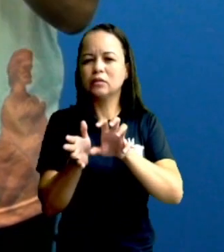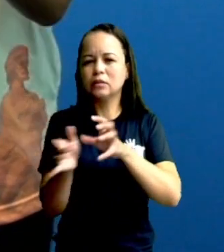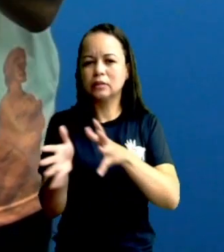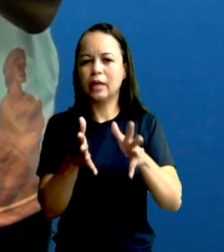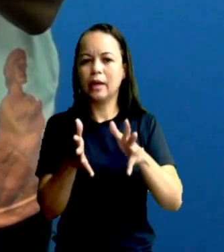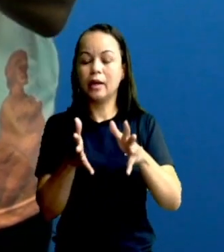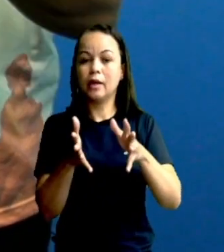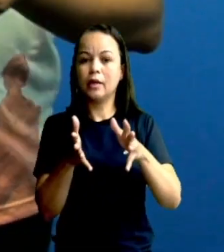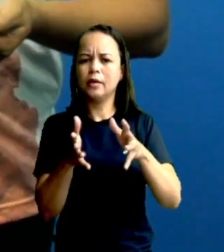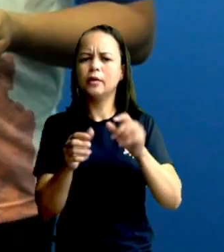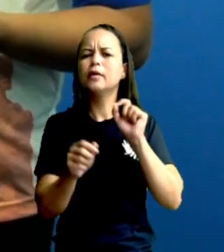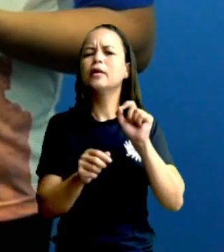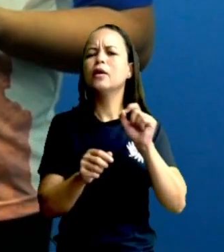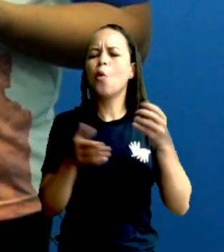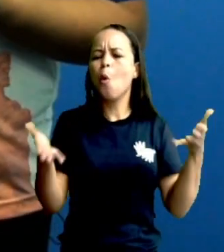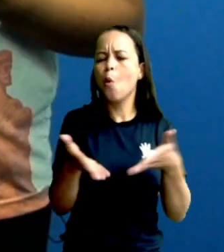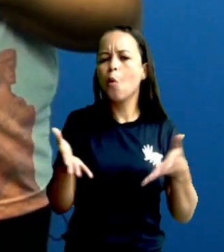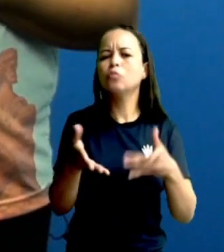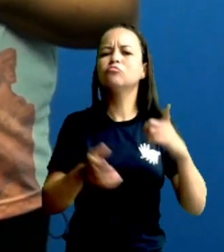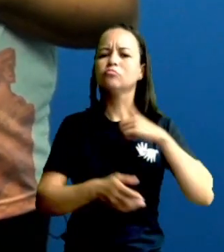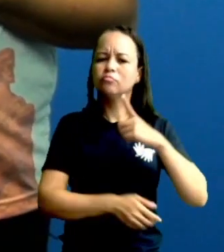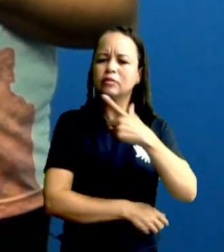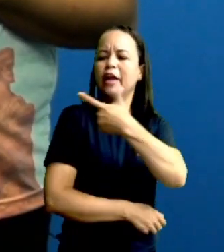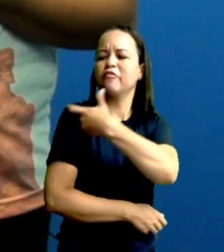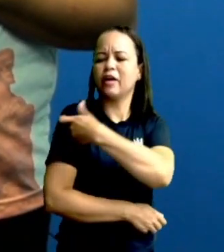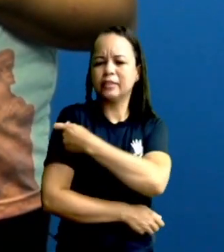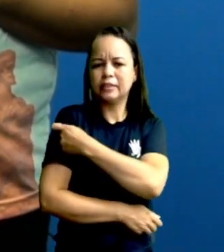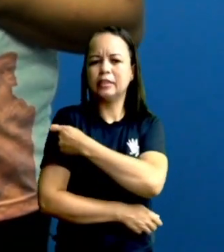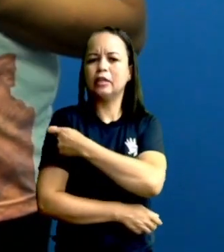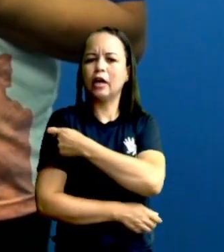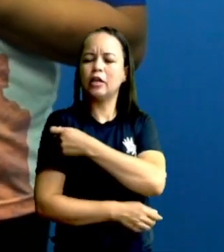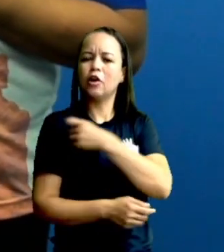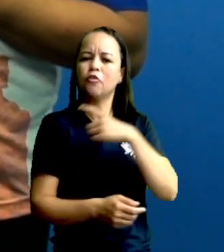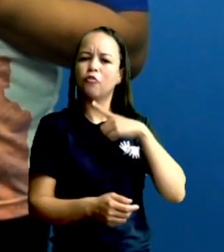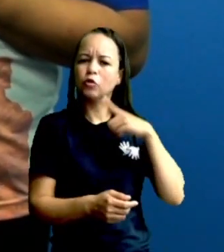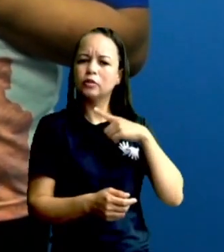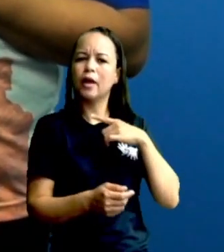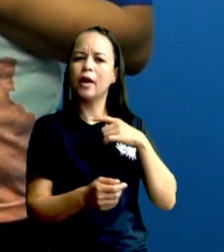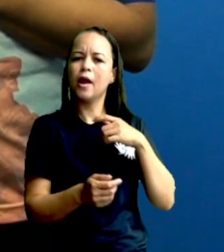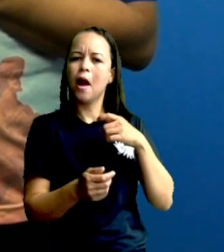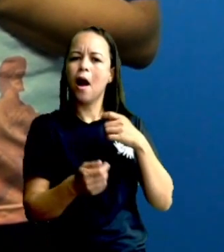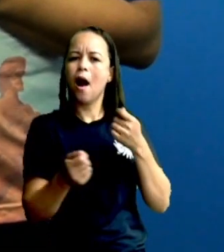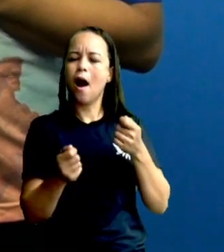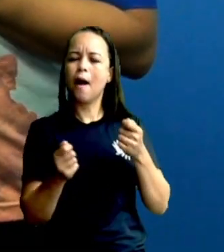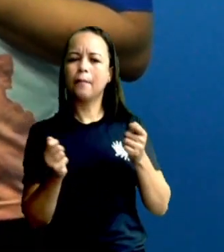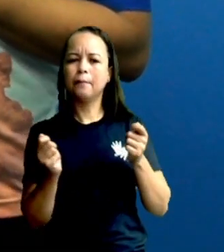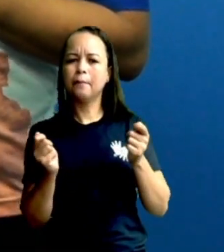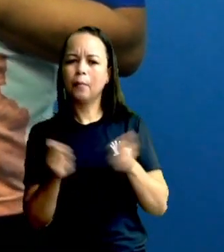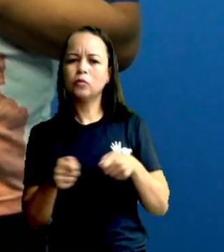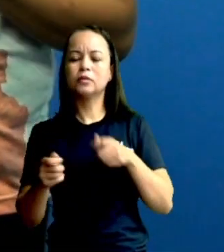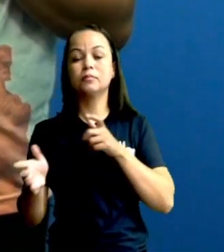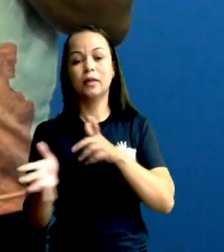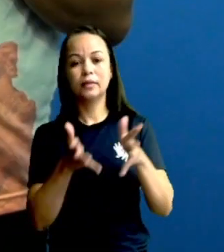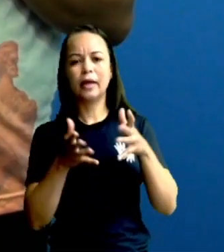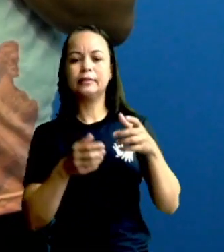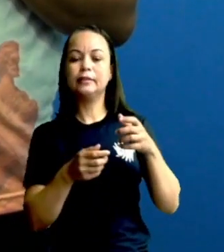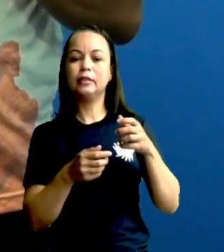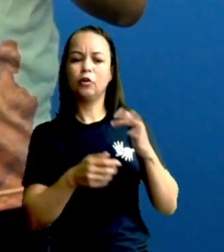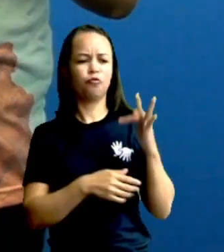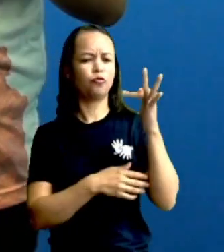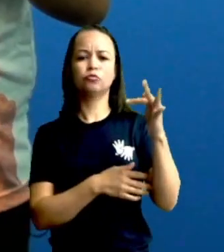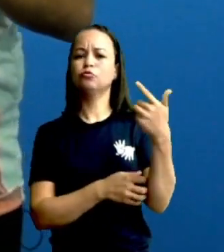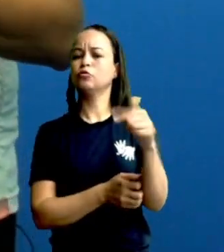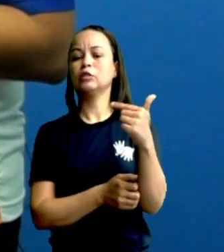a possibilidade de não ter o encontro com esse agente patológico, com essa entidade